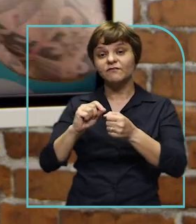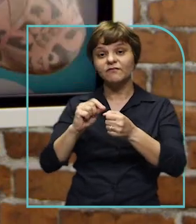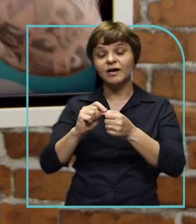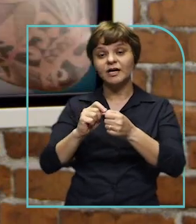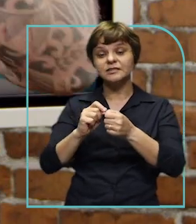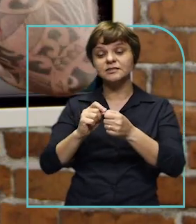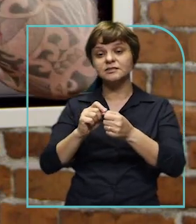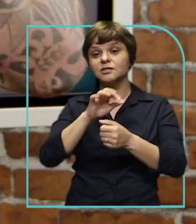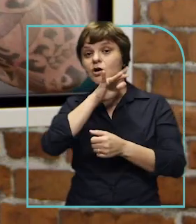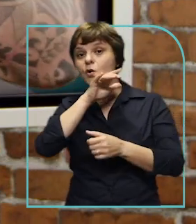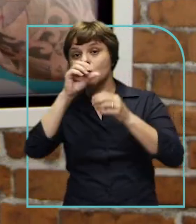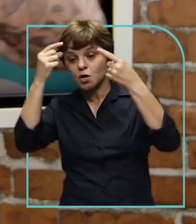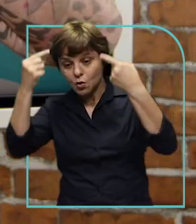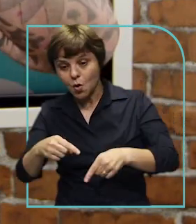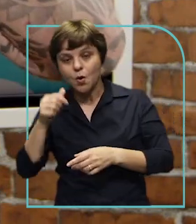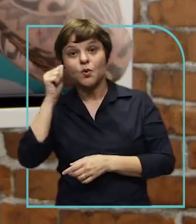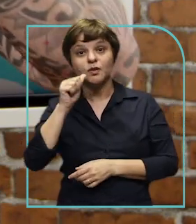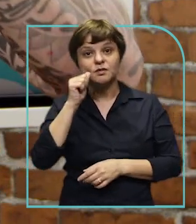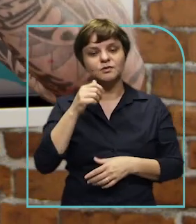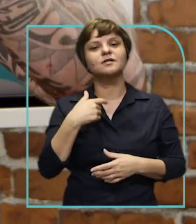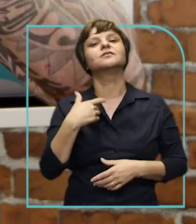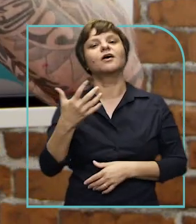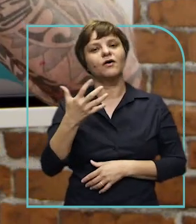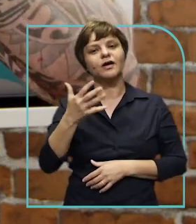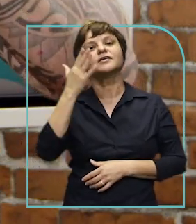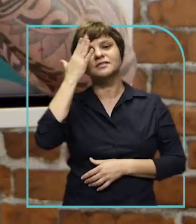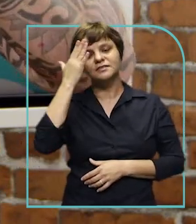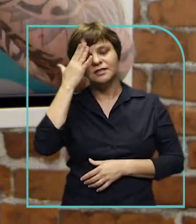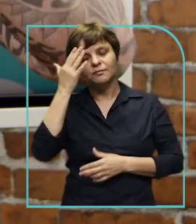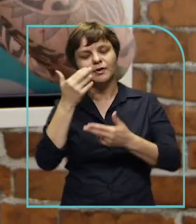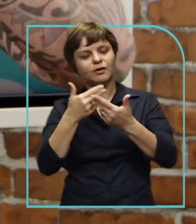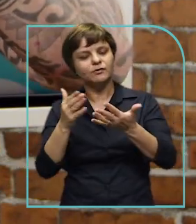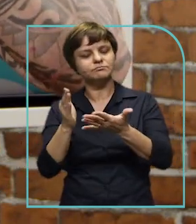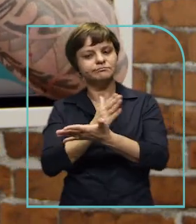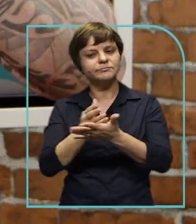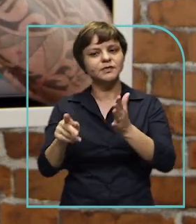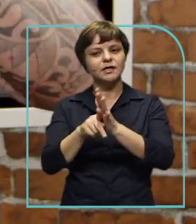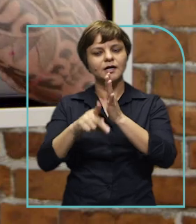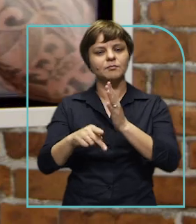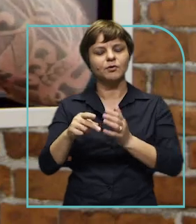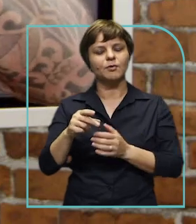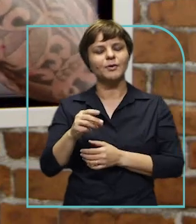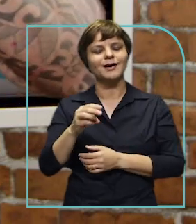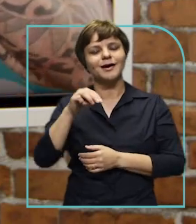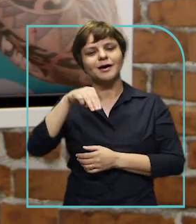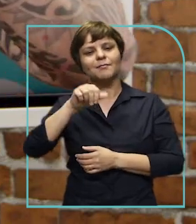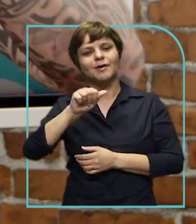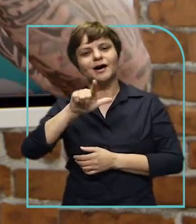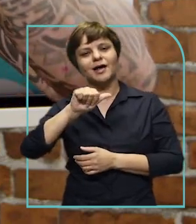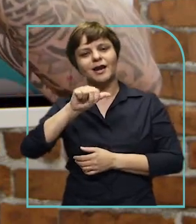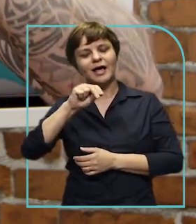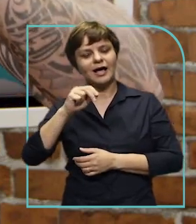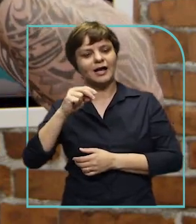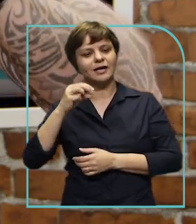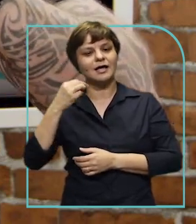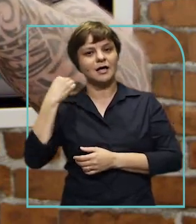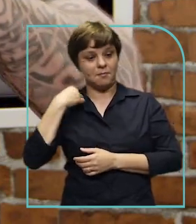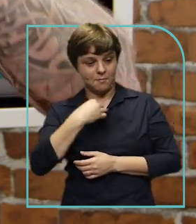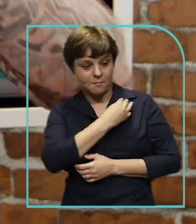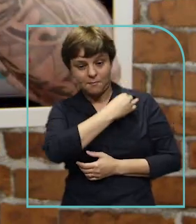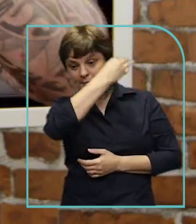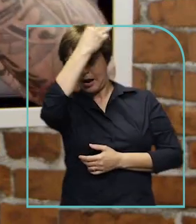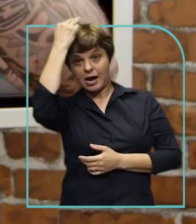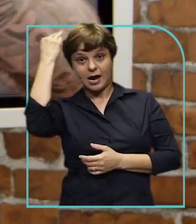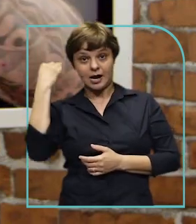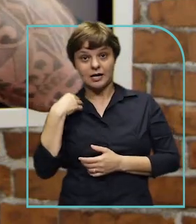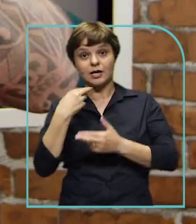de atrocidades contra as mulheres. Ah, então eu quero saber aqui ou alguma coisa relacionada a Malala, ou eu quero entender alguma